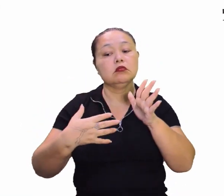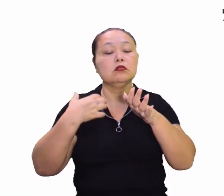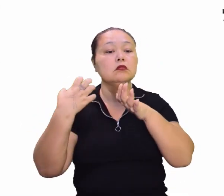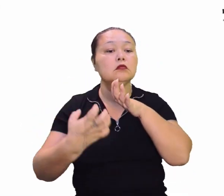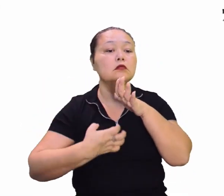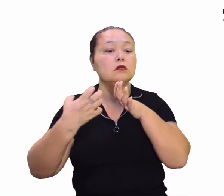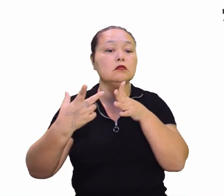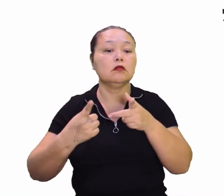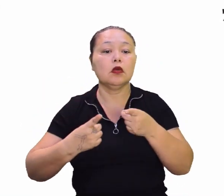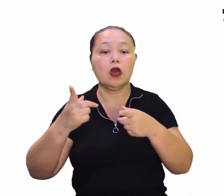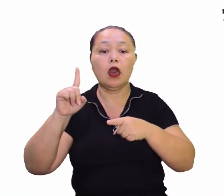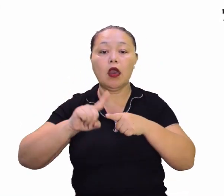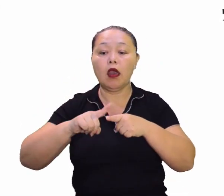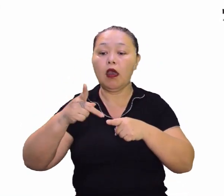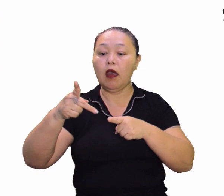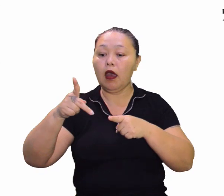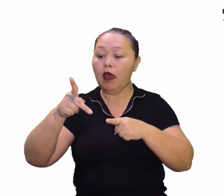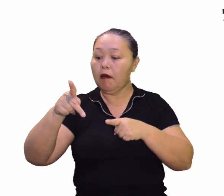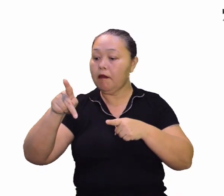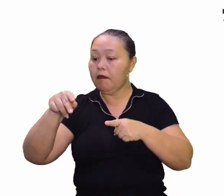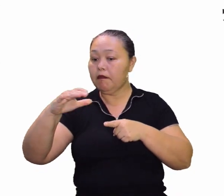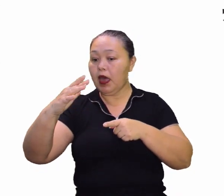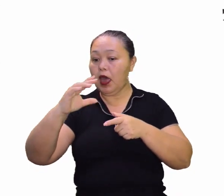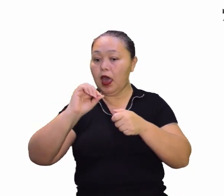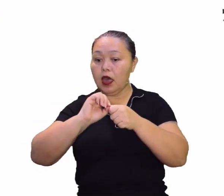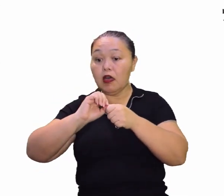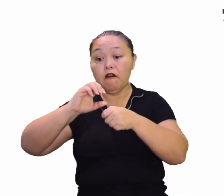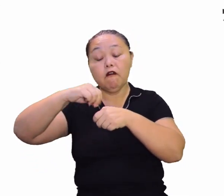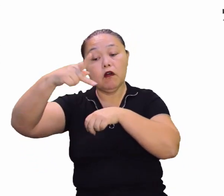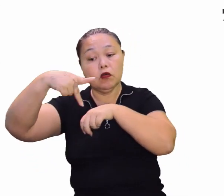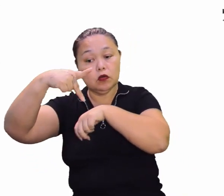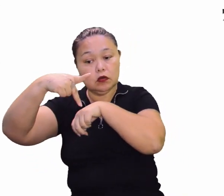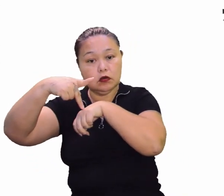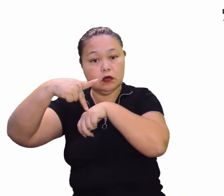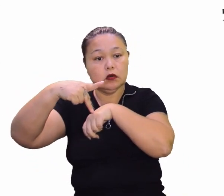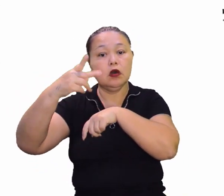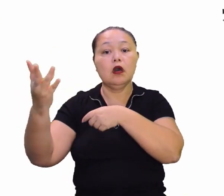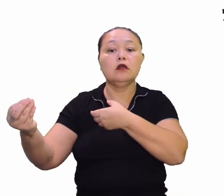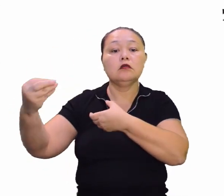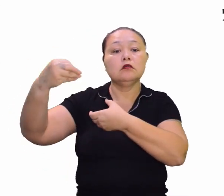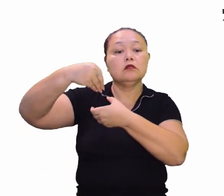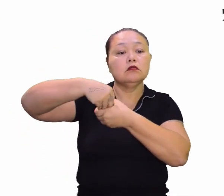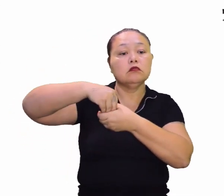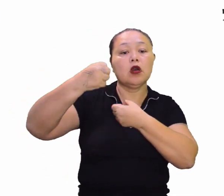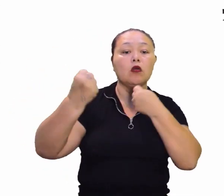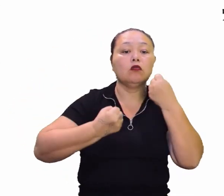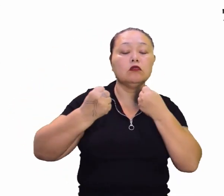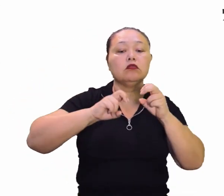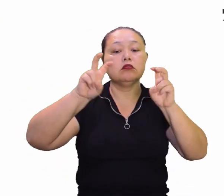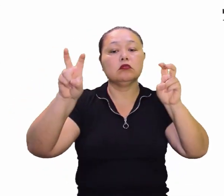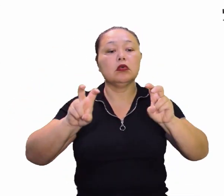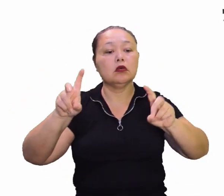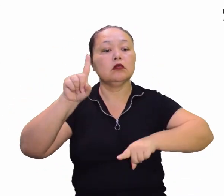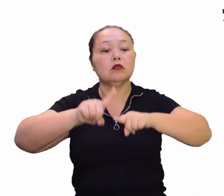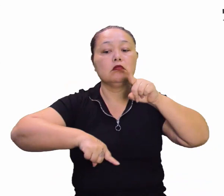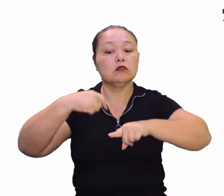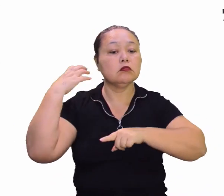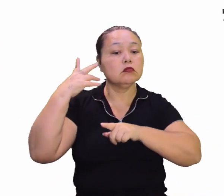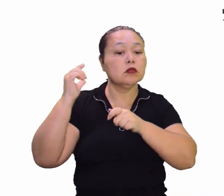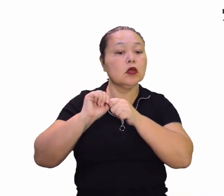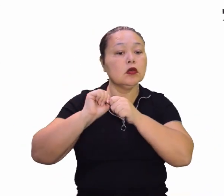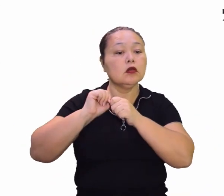importam peças e componentes de suas matrizes estrangeiras para que os produtos como carros, computadores, aparelhos de